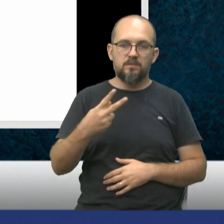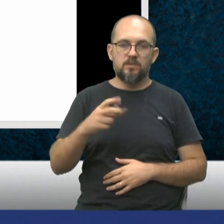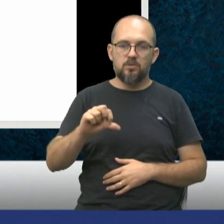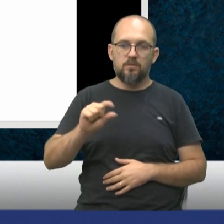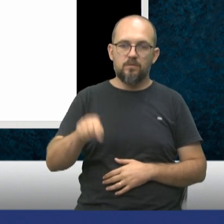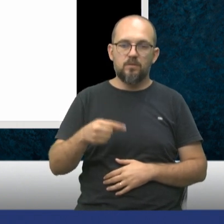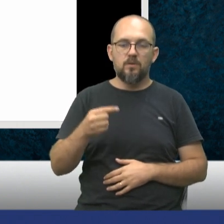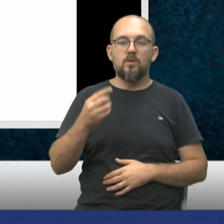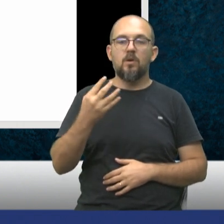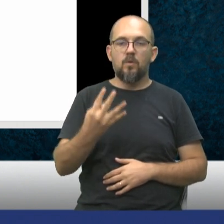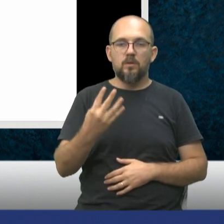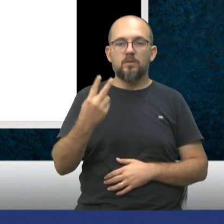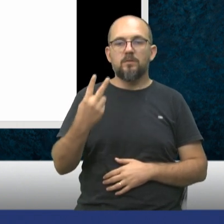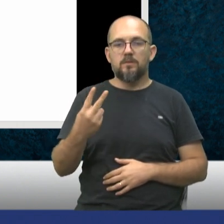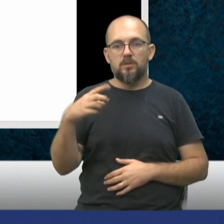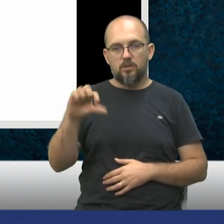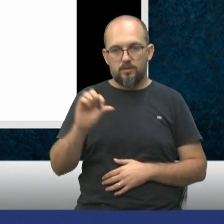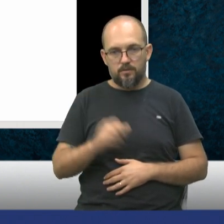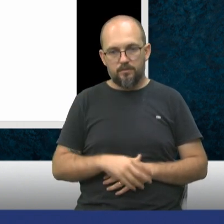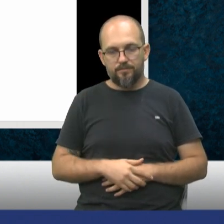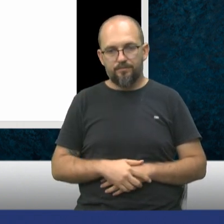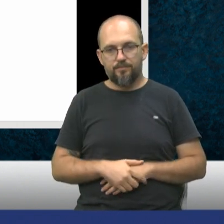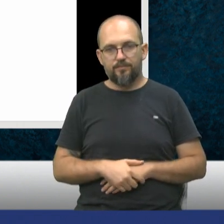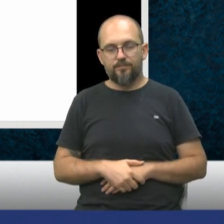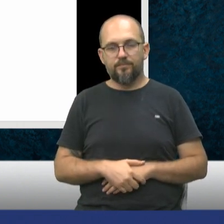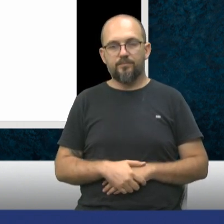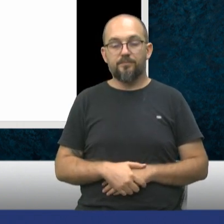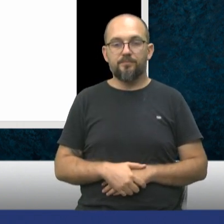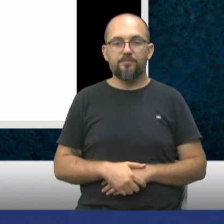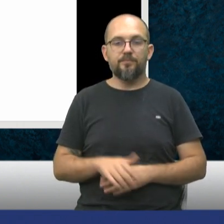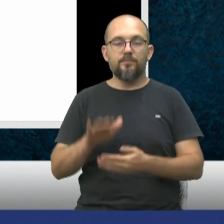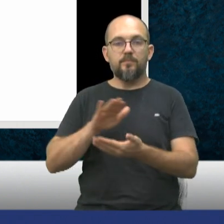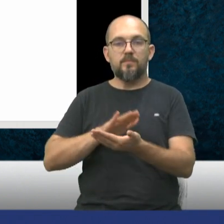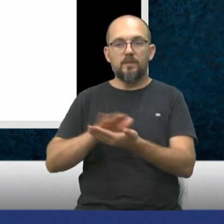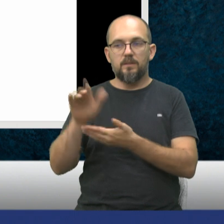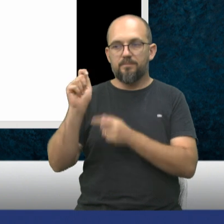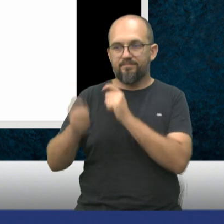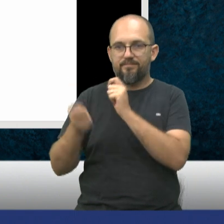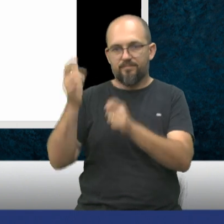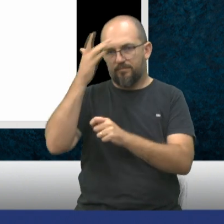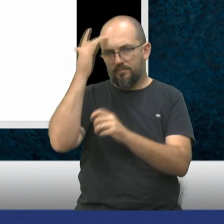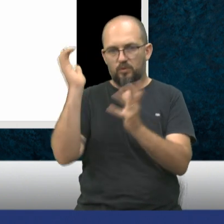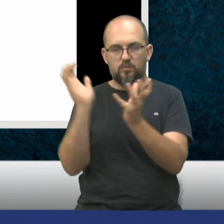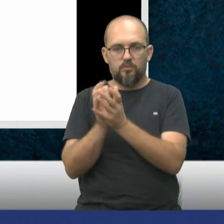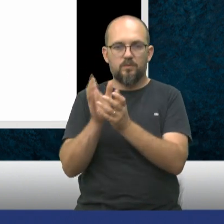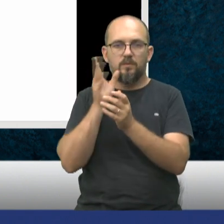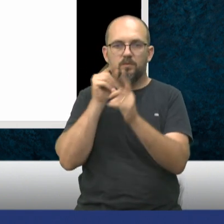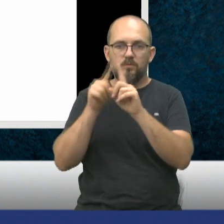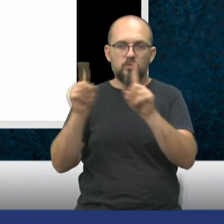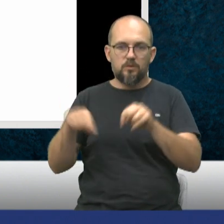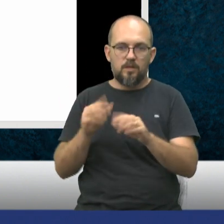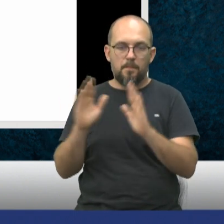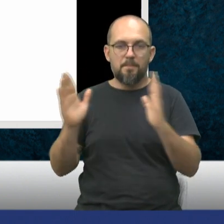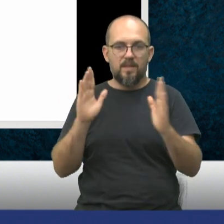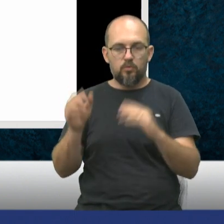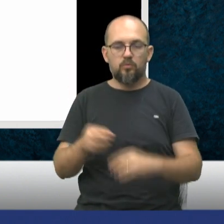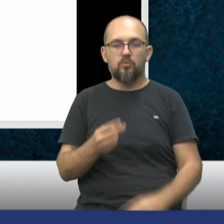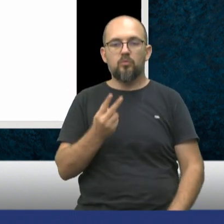693.729.429. E a despesa com pessoal desse período foi de